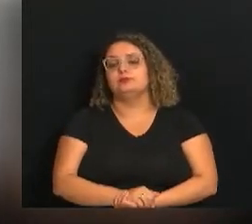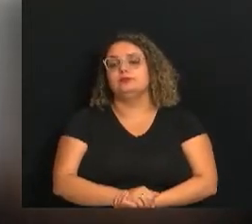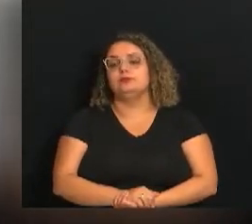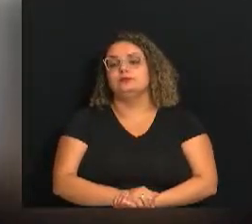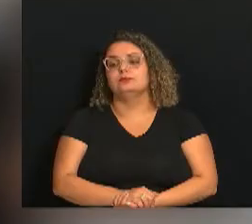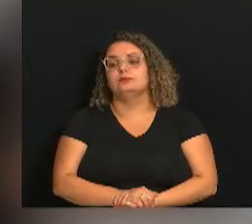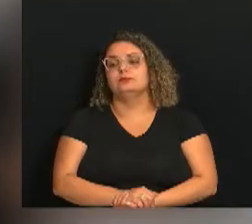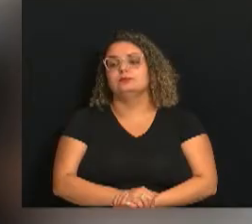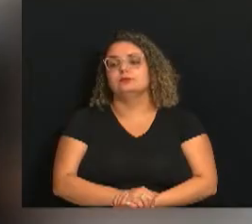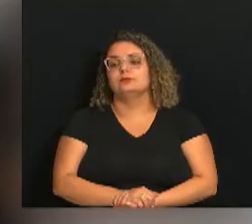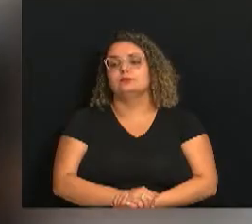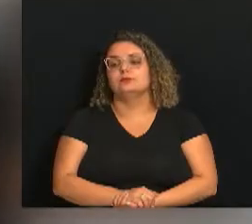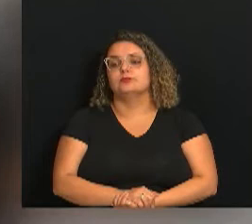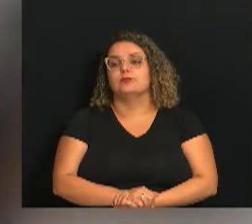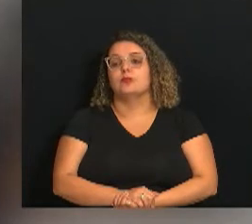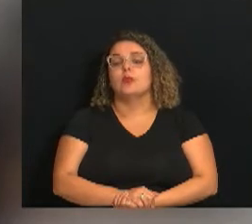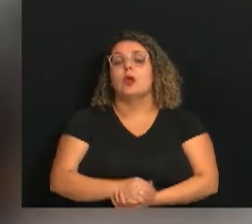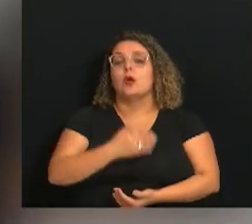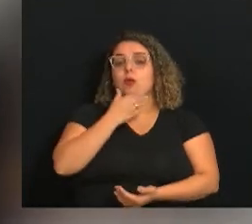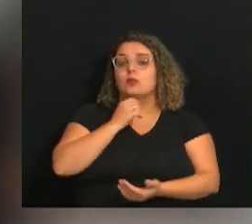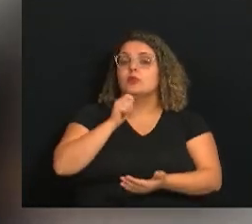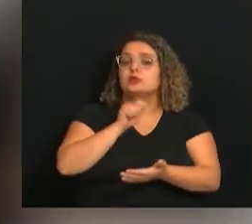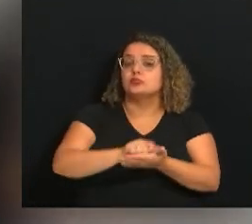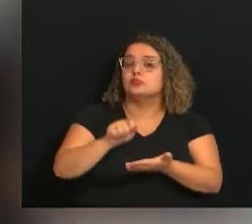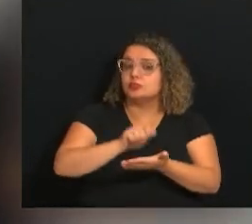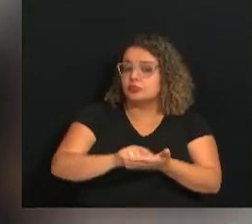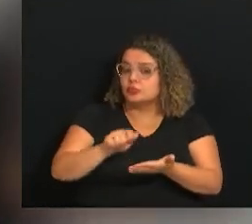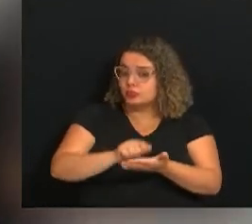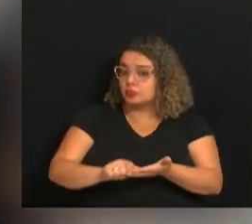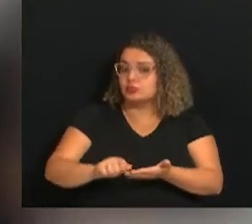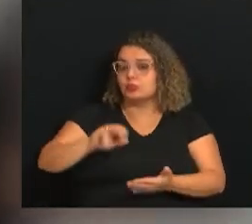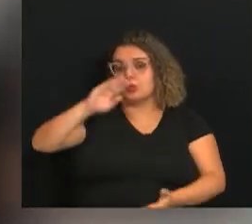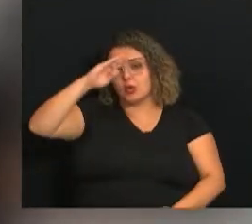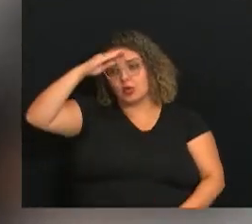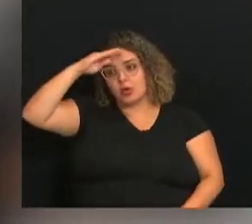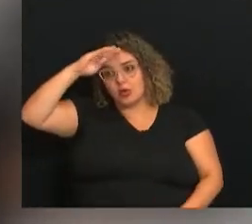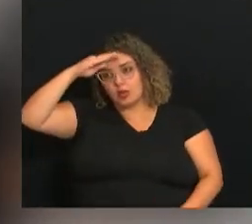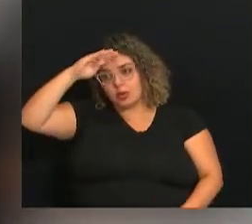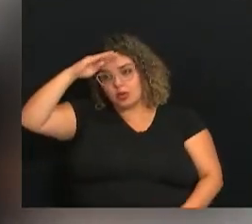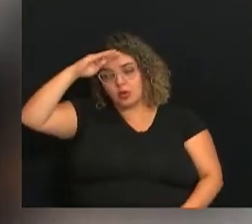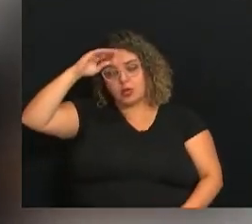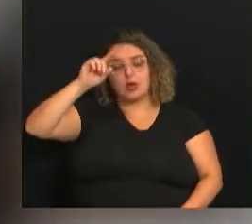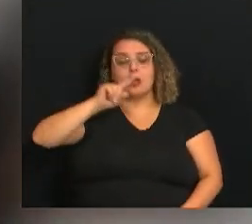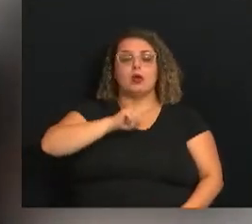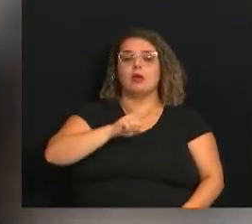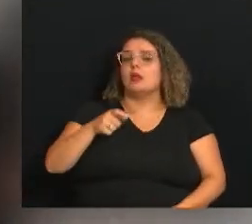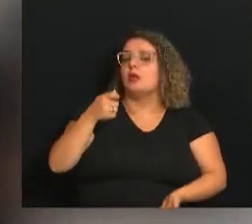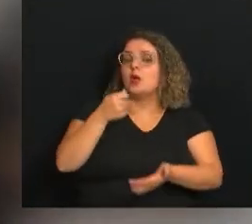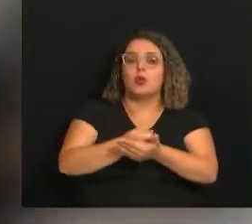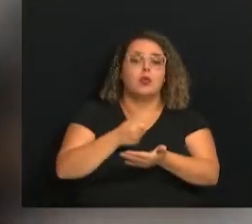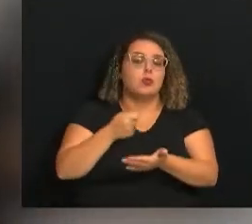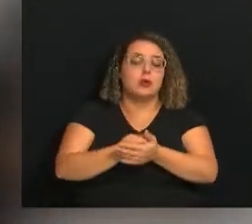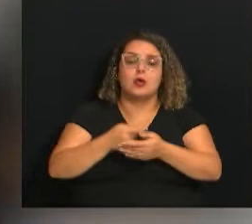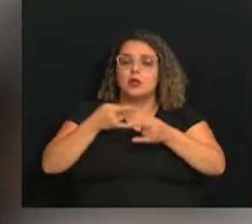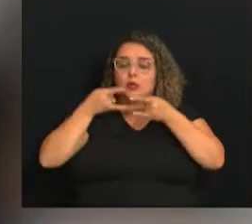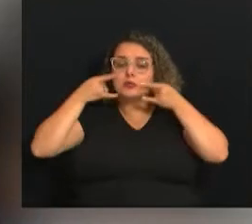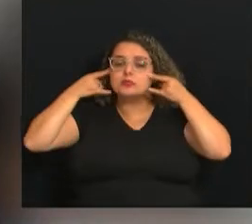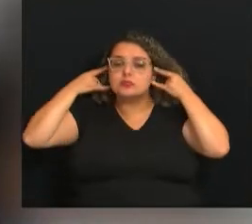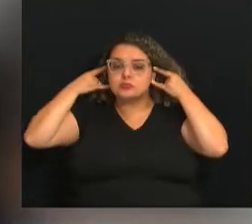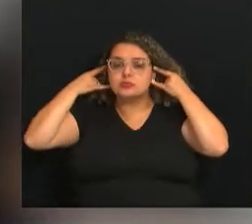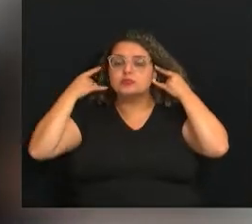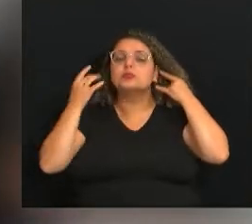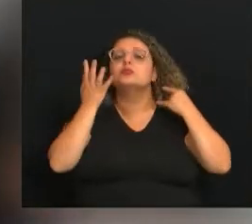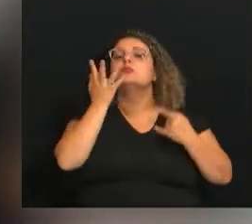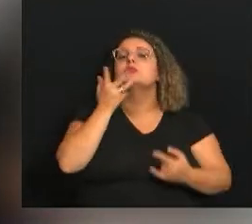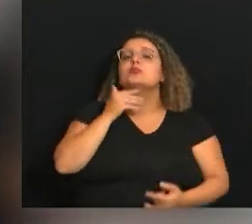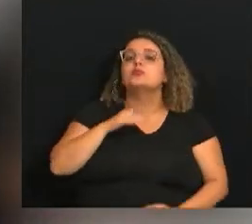235.835, de autoria do próprio parlamentar, que dispõe sobre a não obrigatoriedade do uso de máscaras por crianças de até